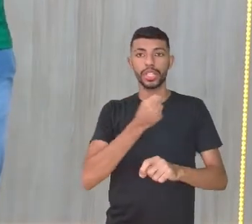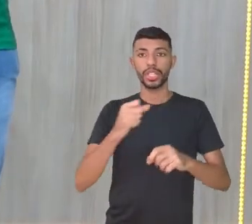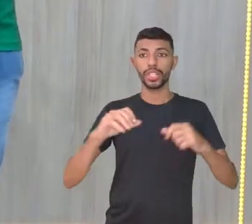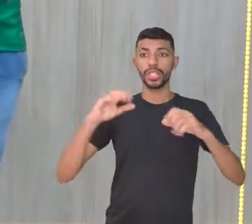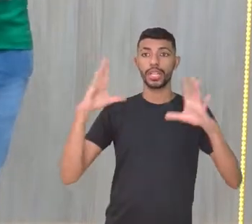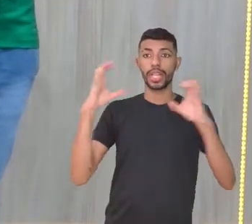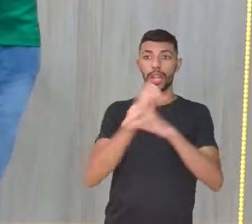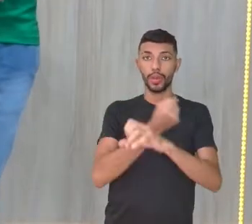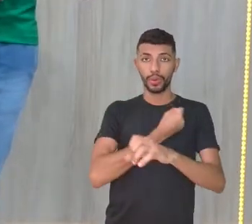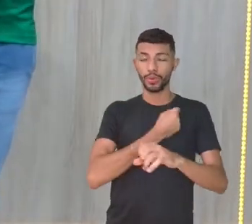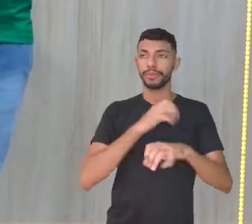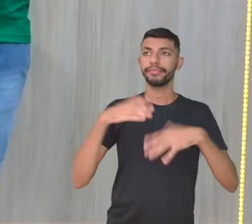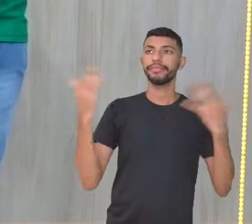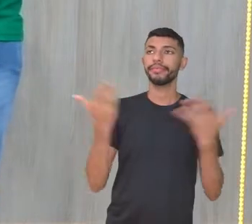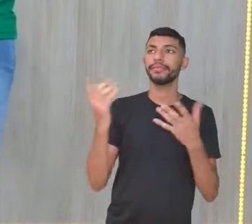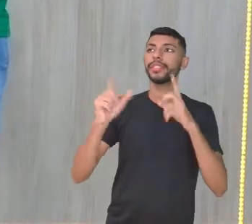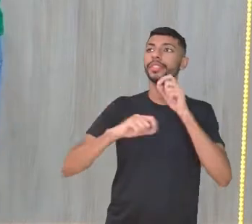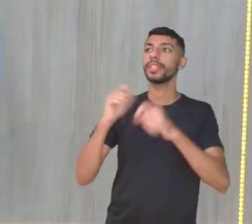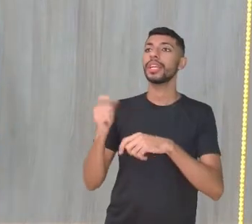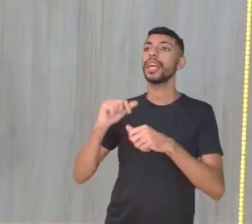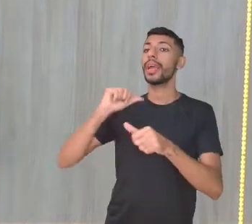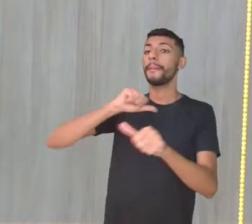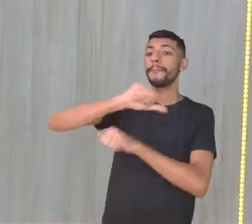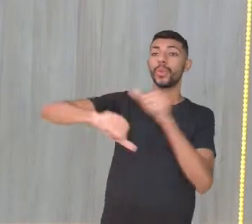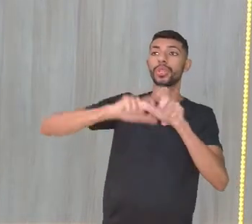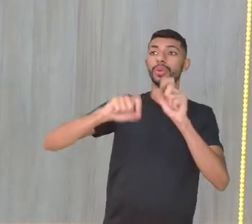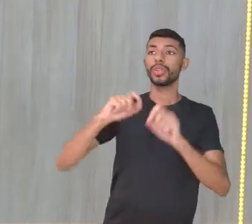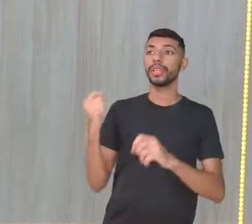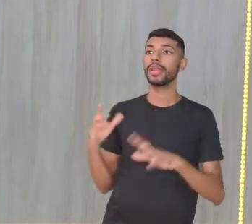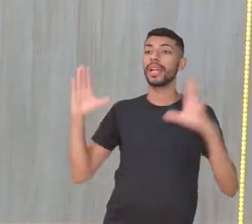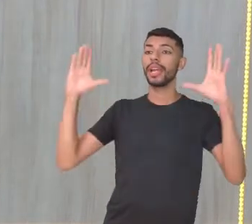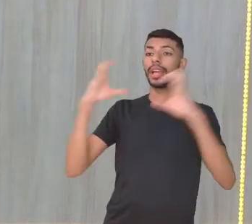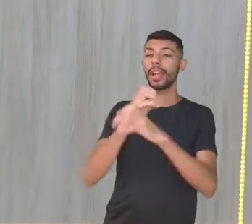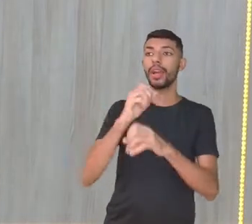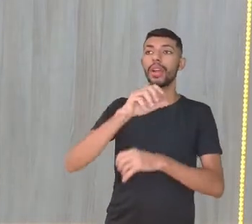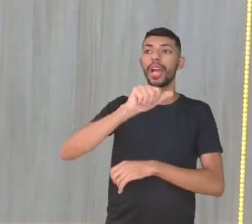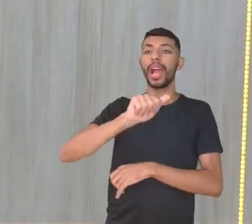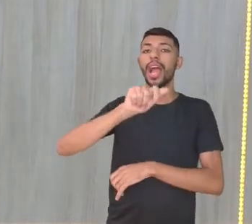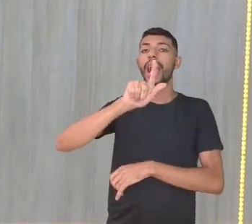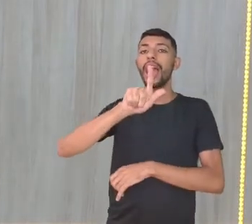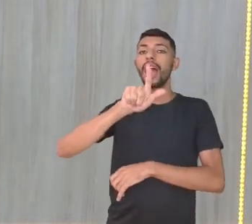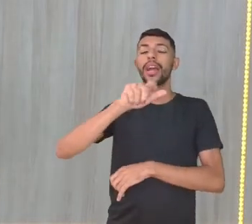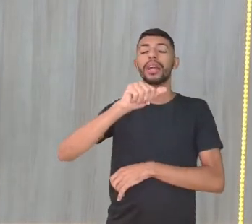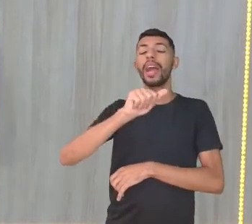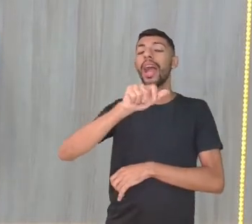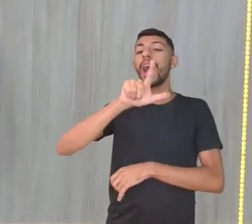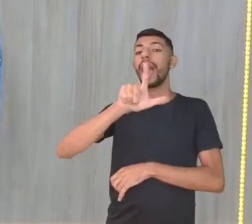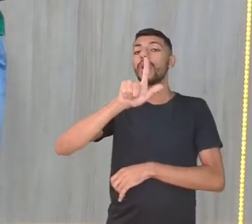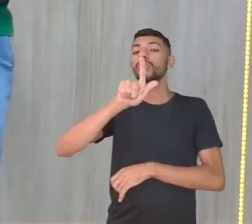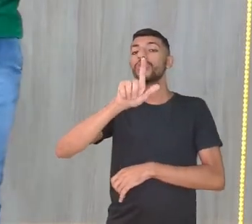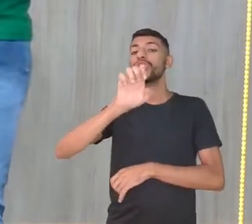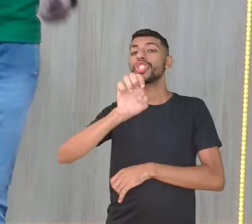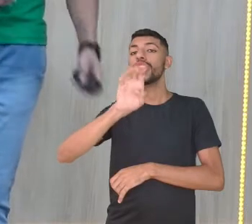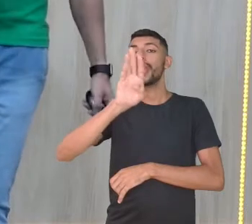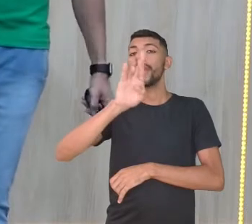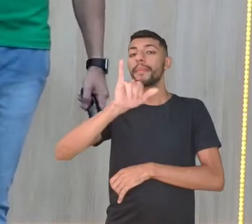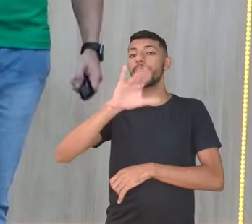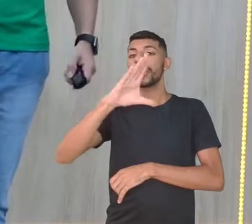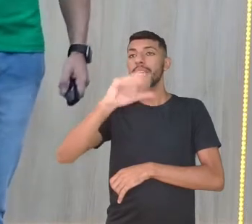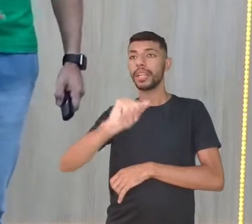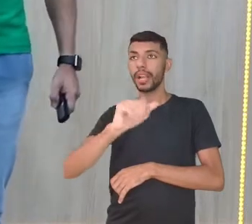numéricas, agora ela passa a ser chamada de expressão algébrica, certo? Então, o que